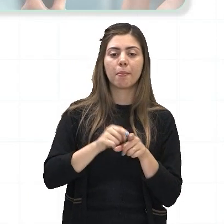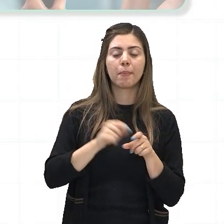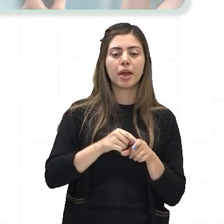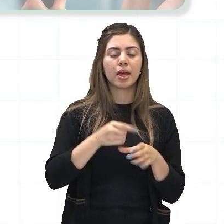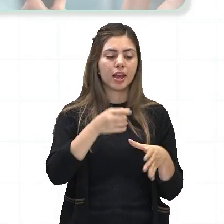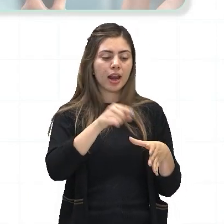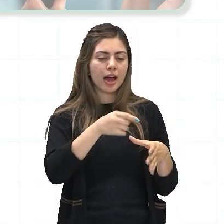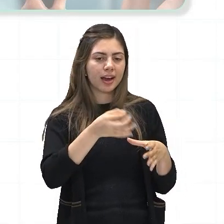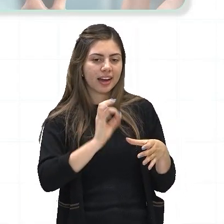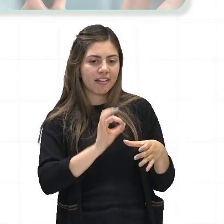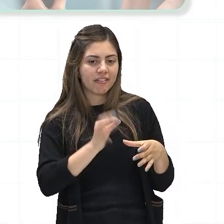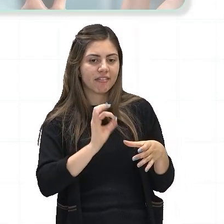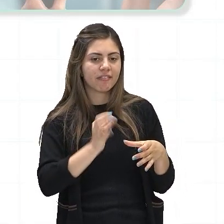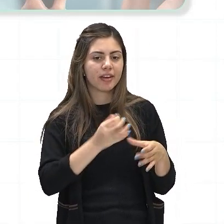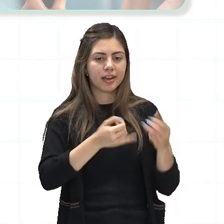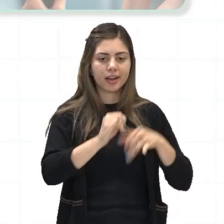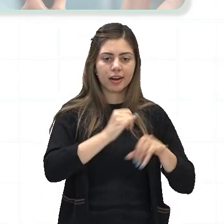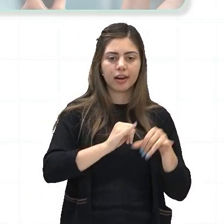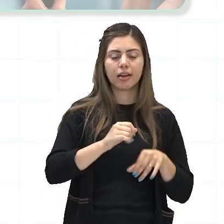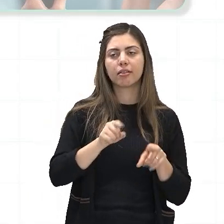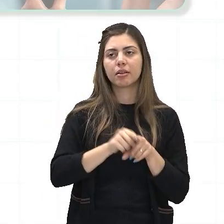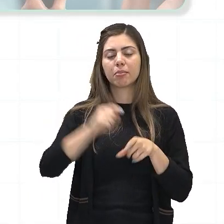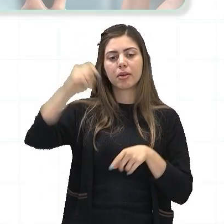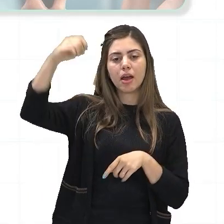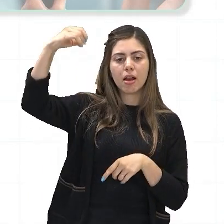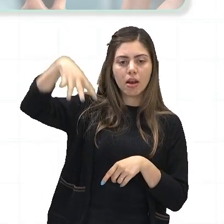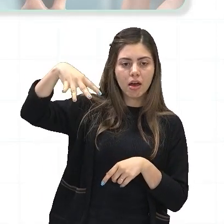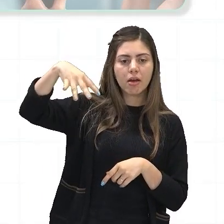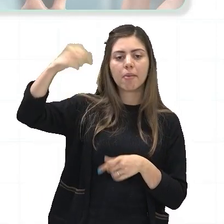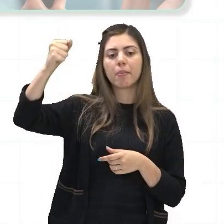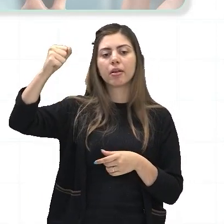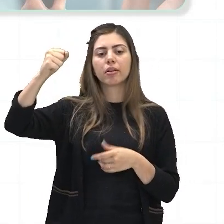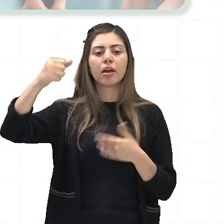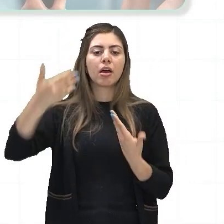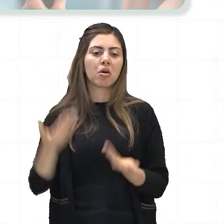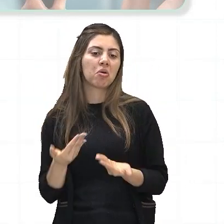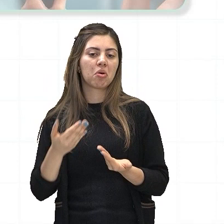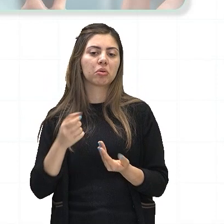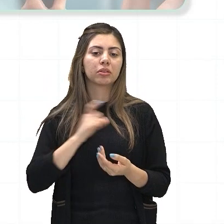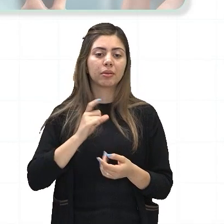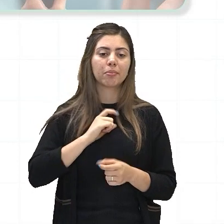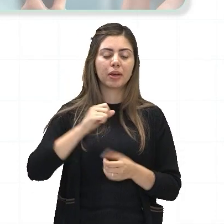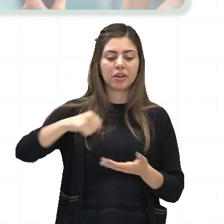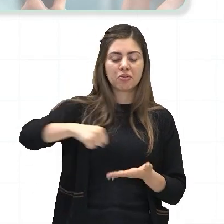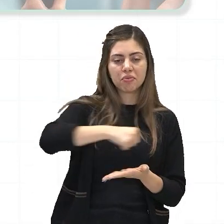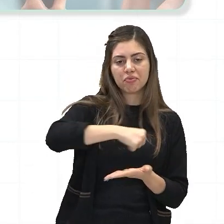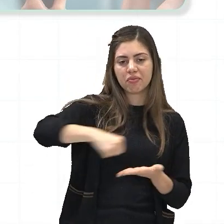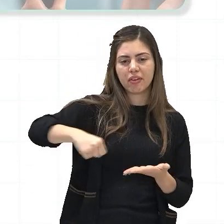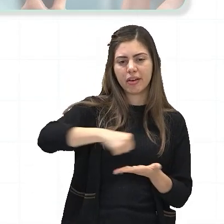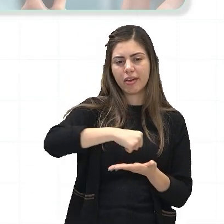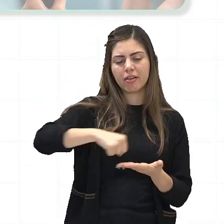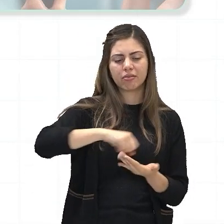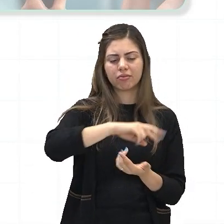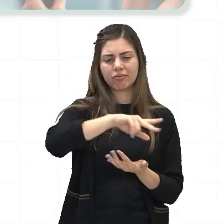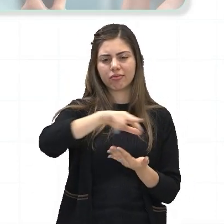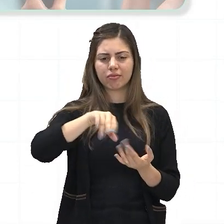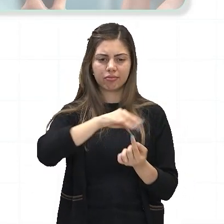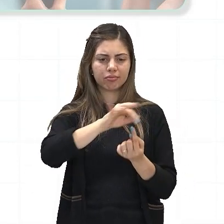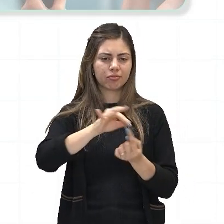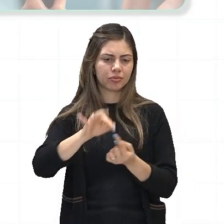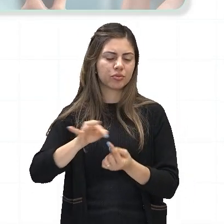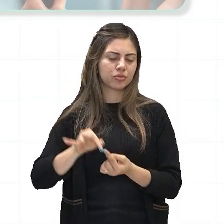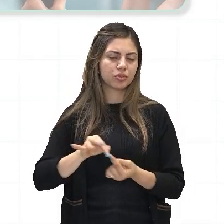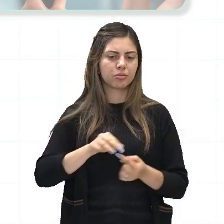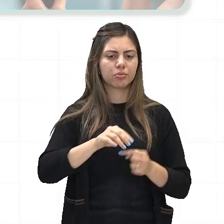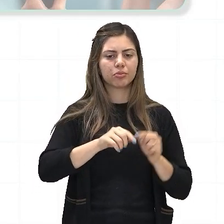o aquecedor elétrico, a lâmpada, a torradeira, a lâmpada fluorescente e o ferro de passar. Então, todos eles,